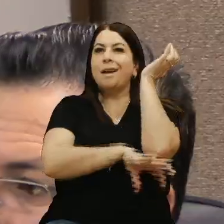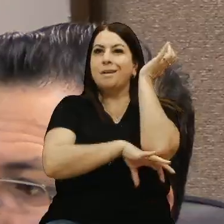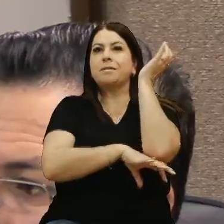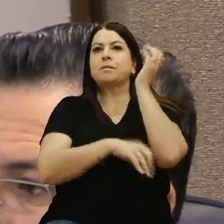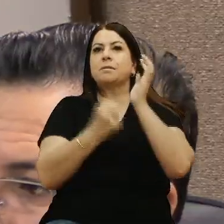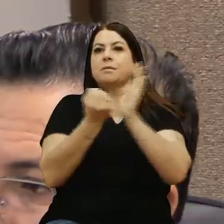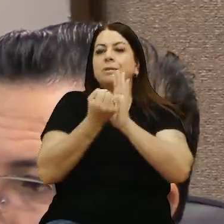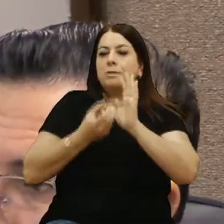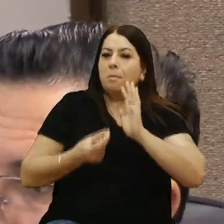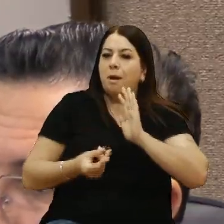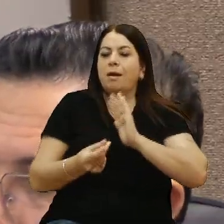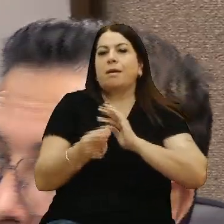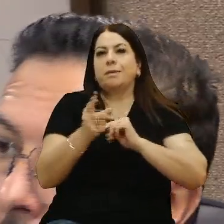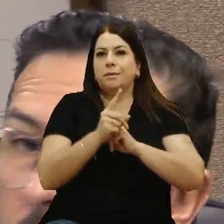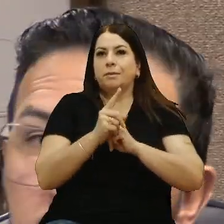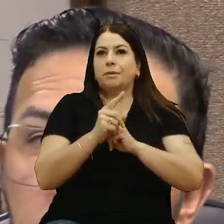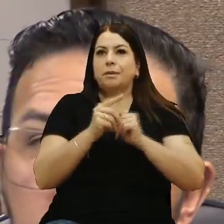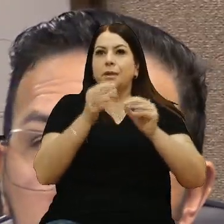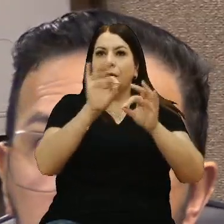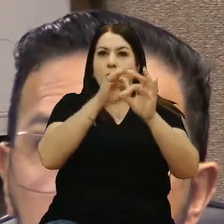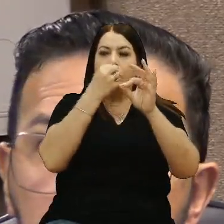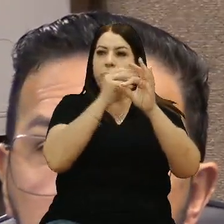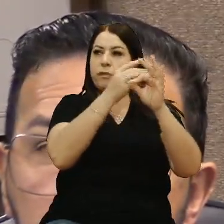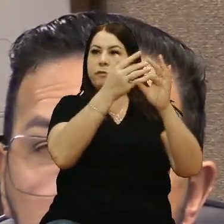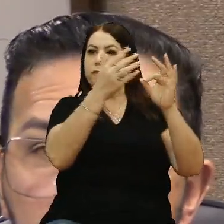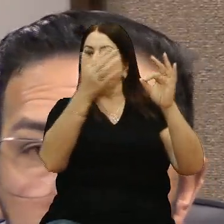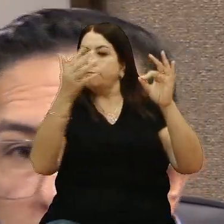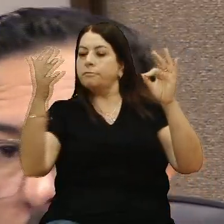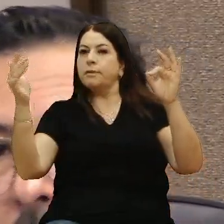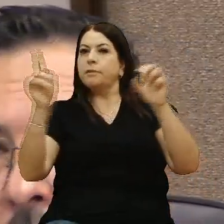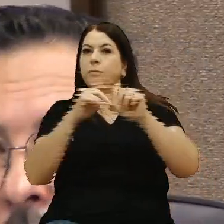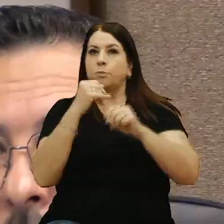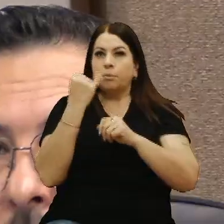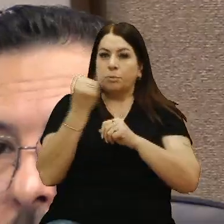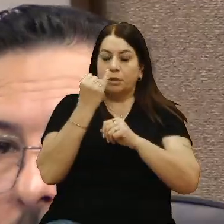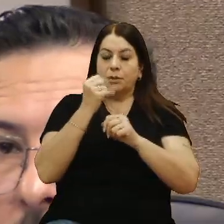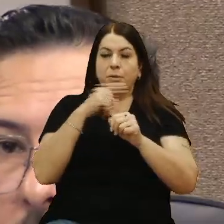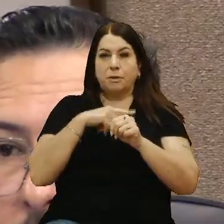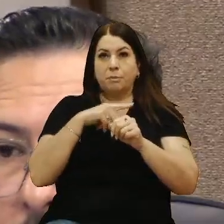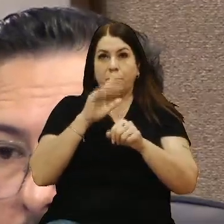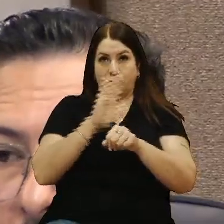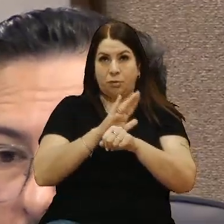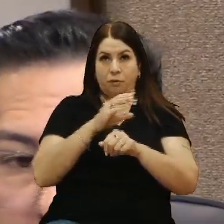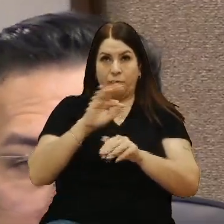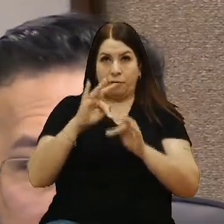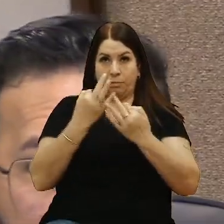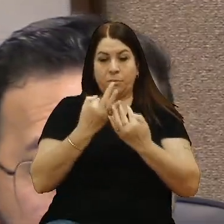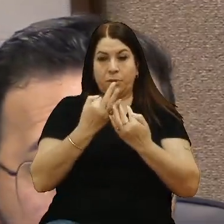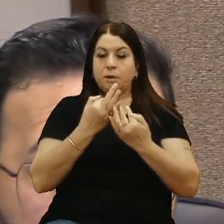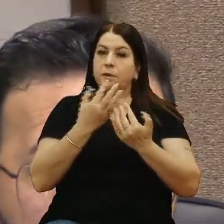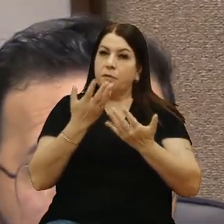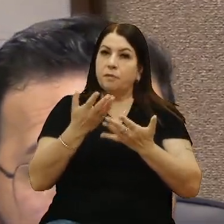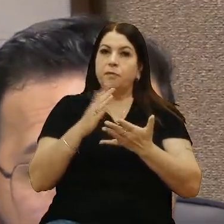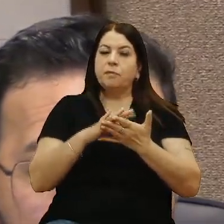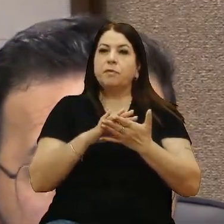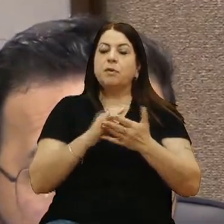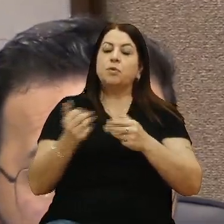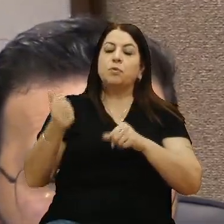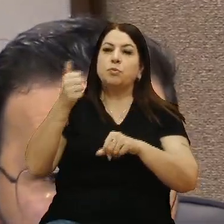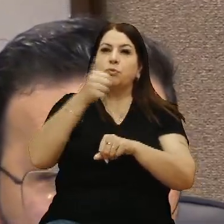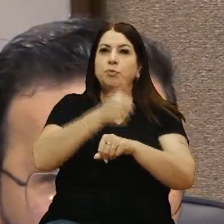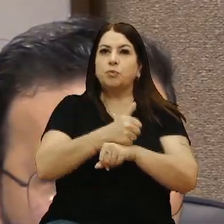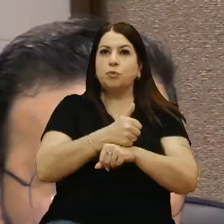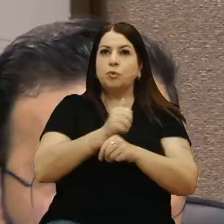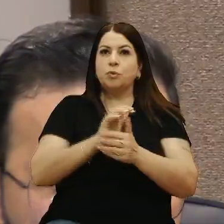legado. O parreiral, que um dia foi essencial para a subsistência familiar, foi eventualmente substituído